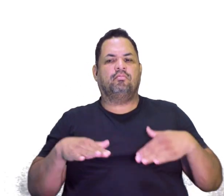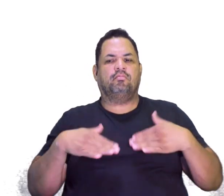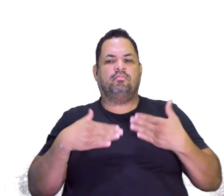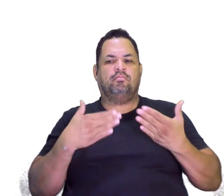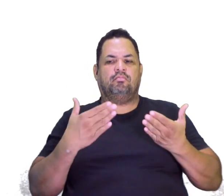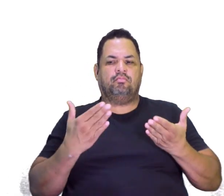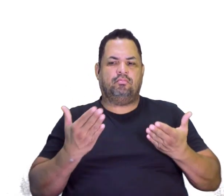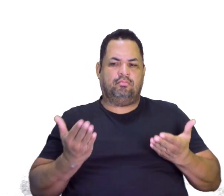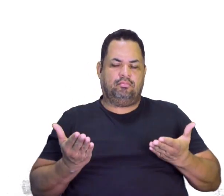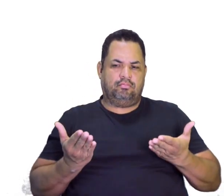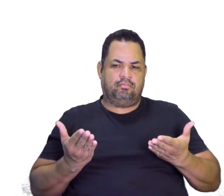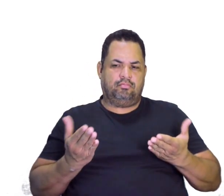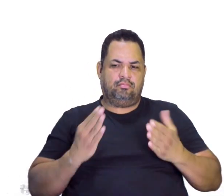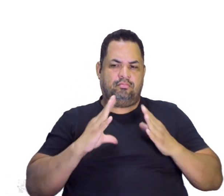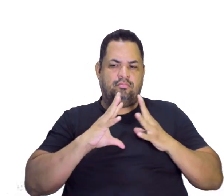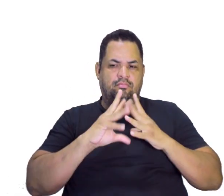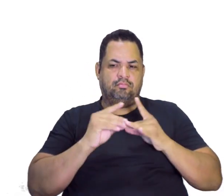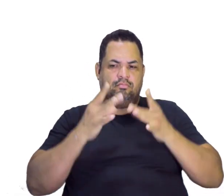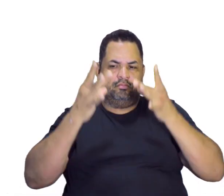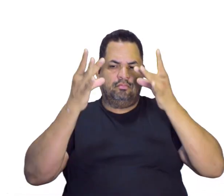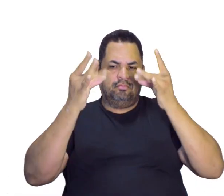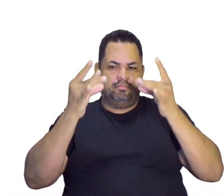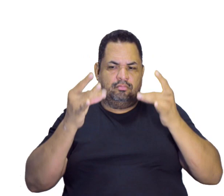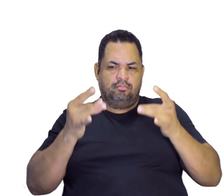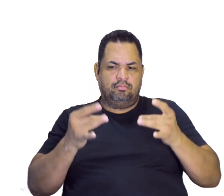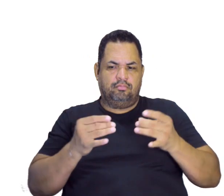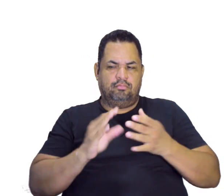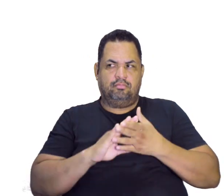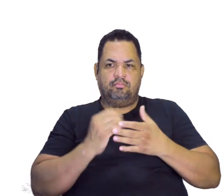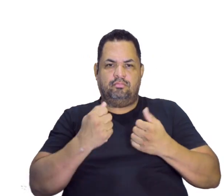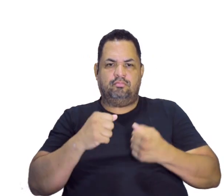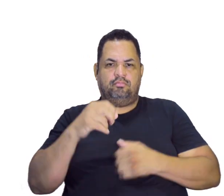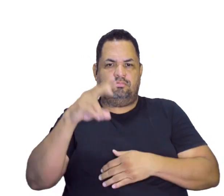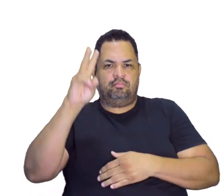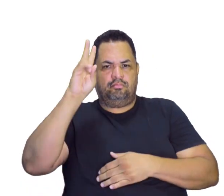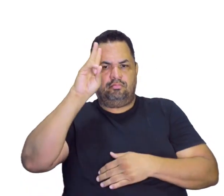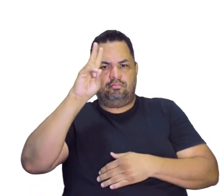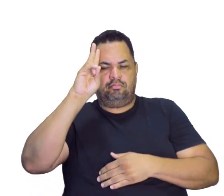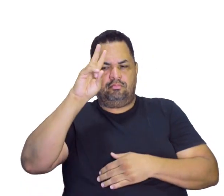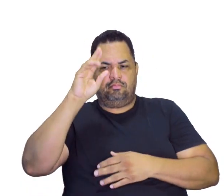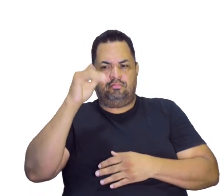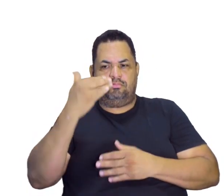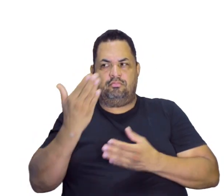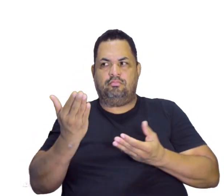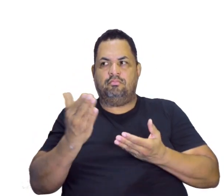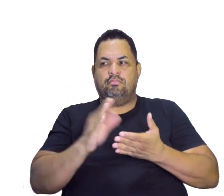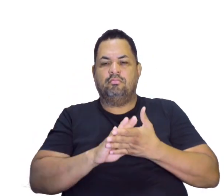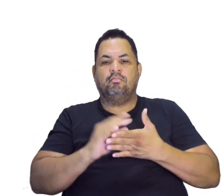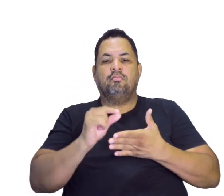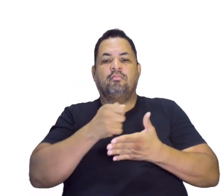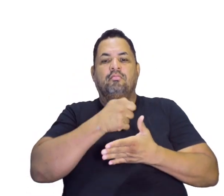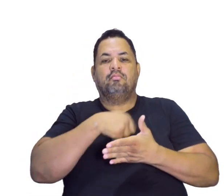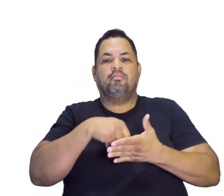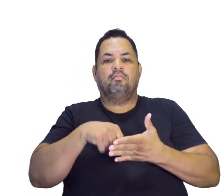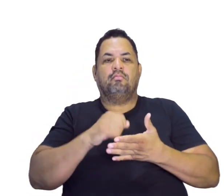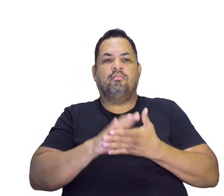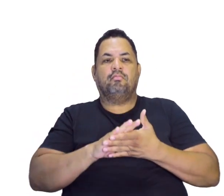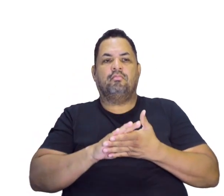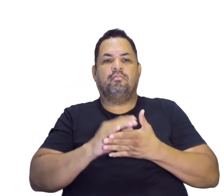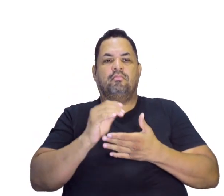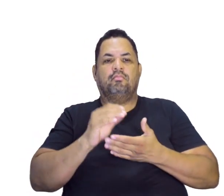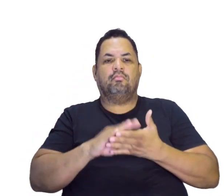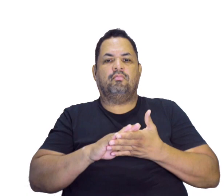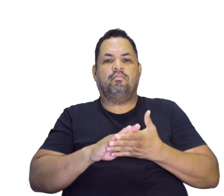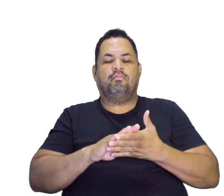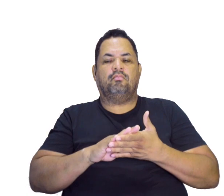ó, todos os detalhes que você possa lembrar, incluindo a autoria, quer dizer que você vai